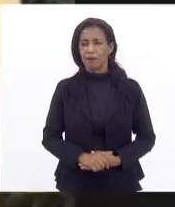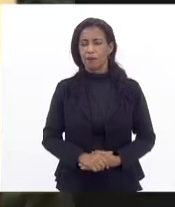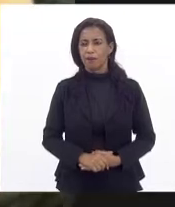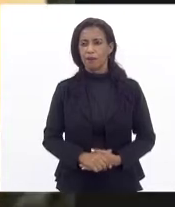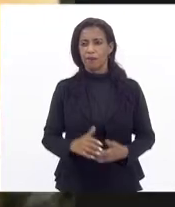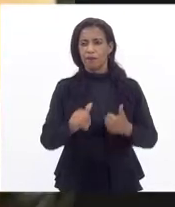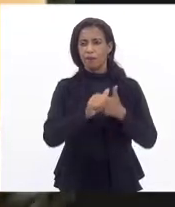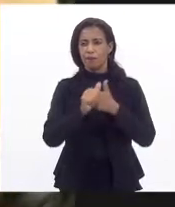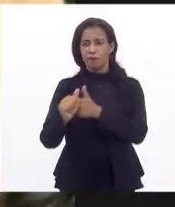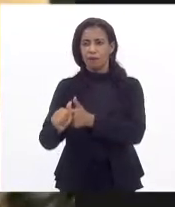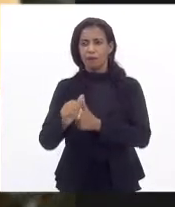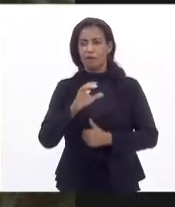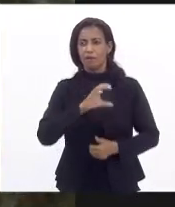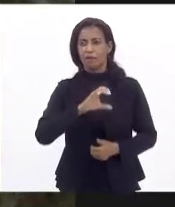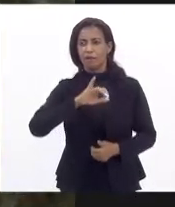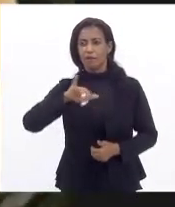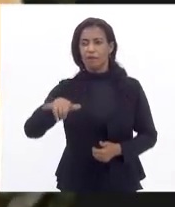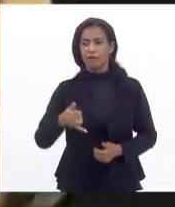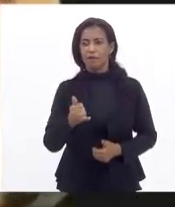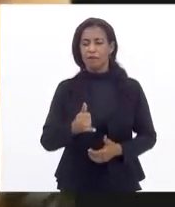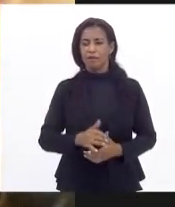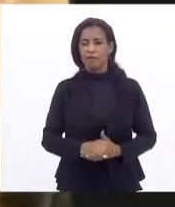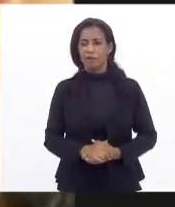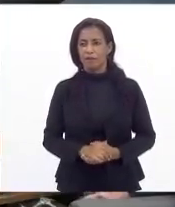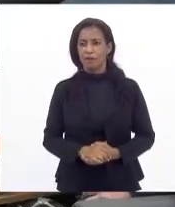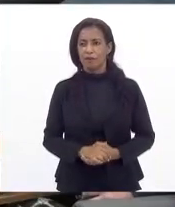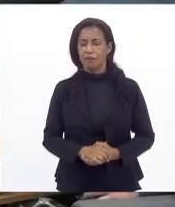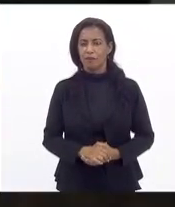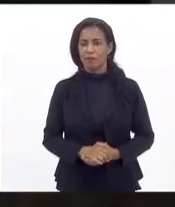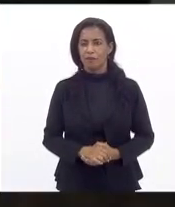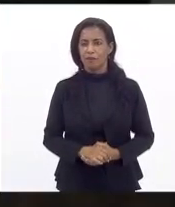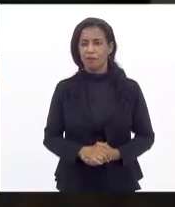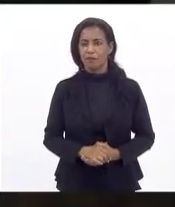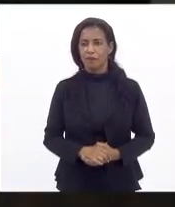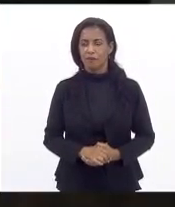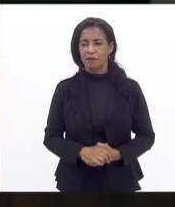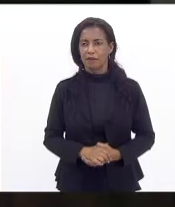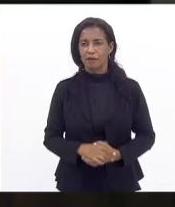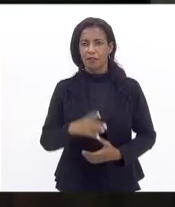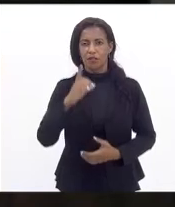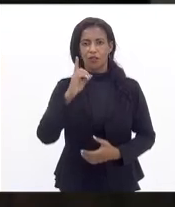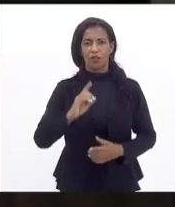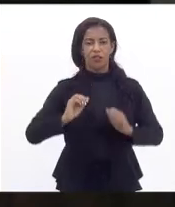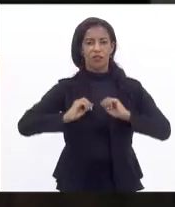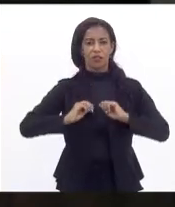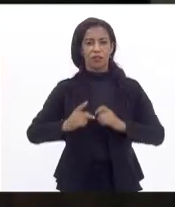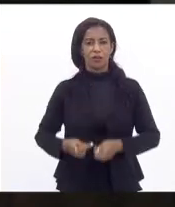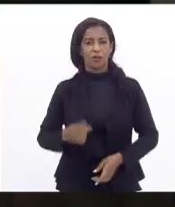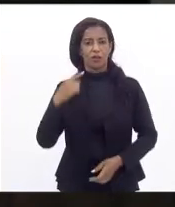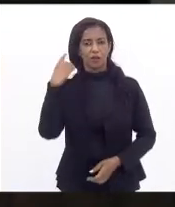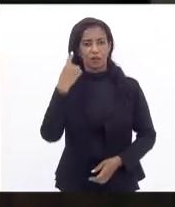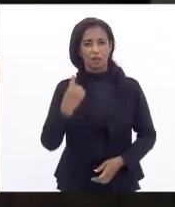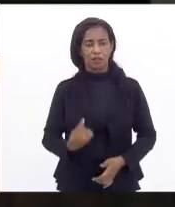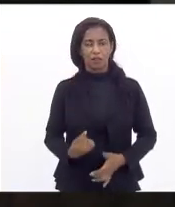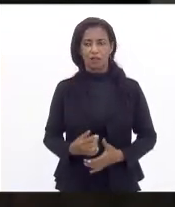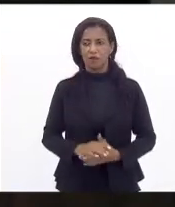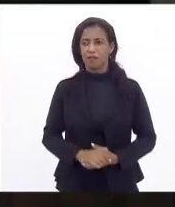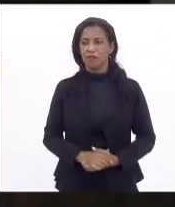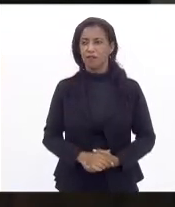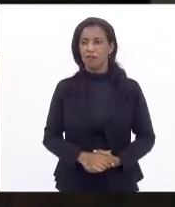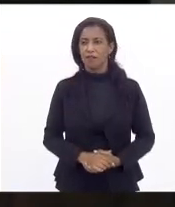Acompanho o parecer da CCJ, senhor presidente. Obrigado. Pela Comissão de Defesa dos Direitos Humanos, deputada Dani Monteiro.